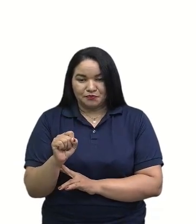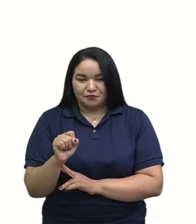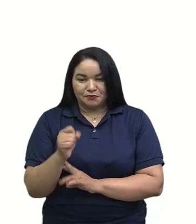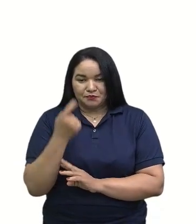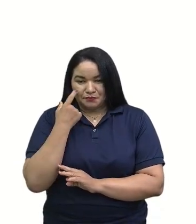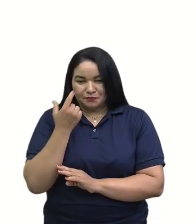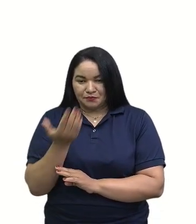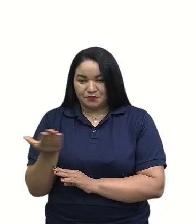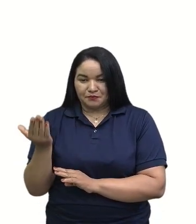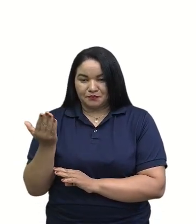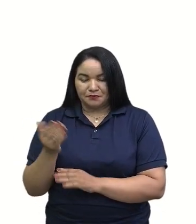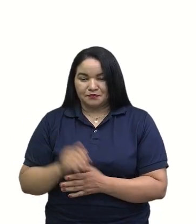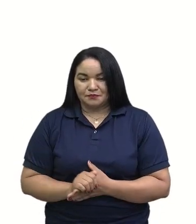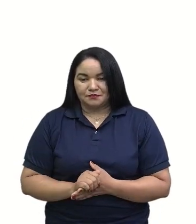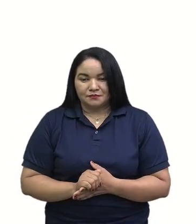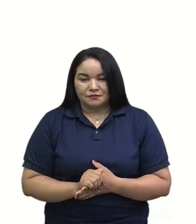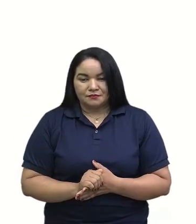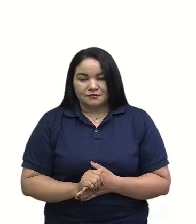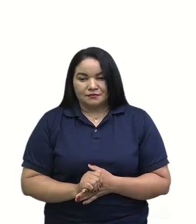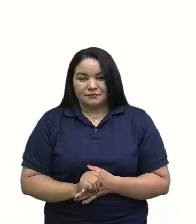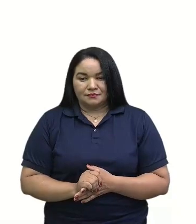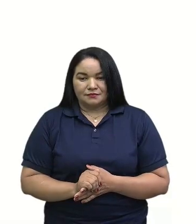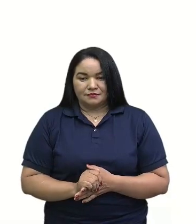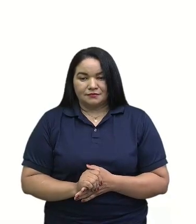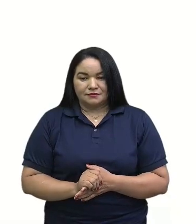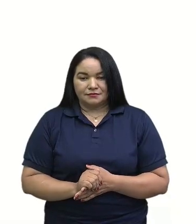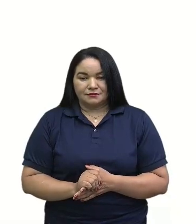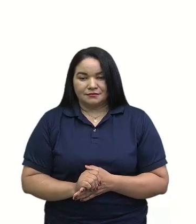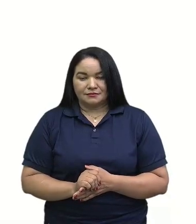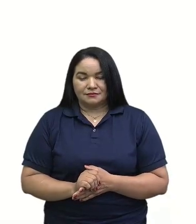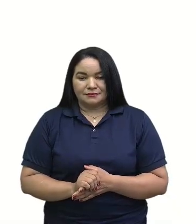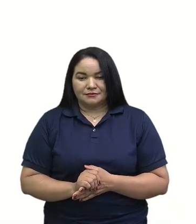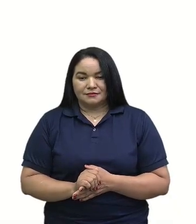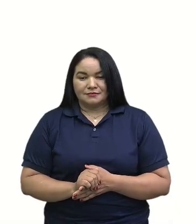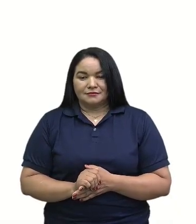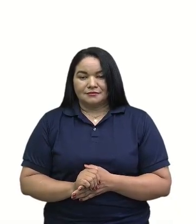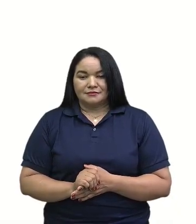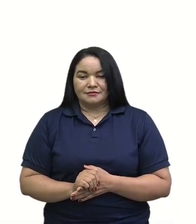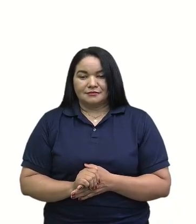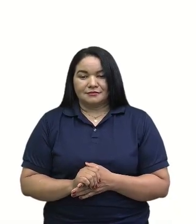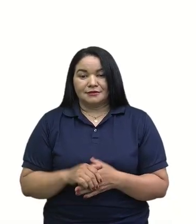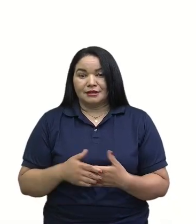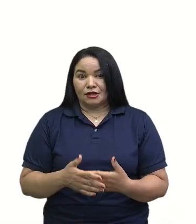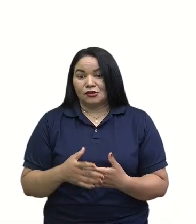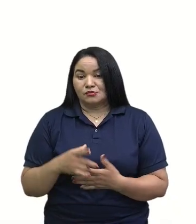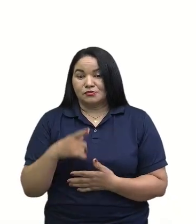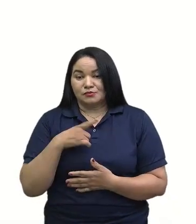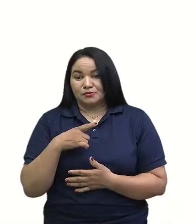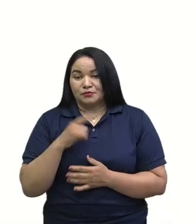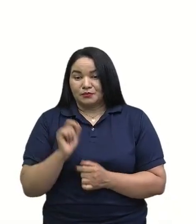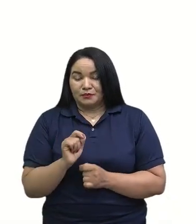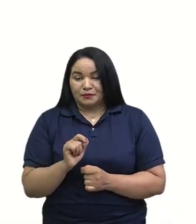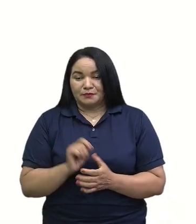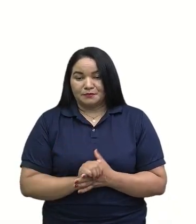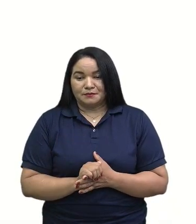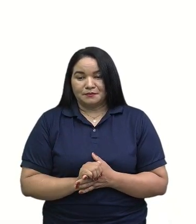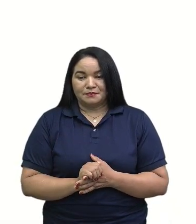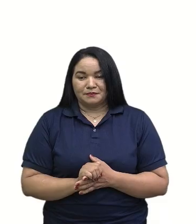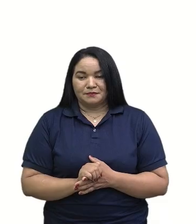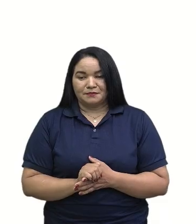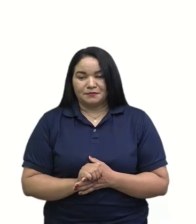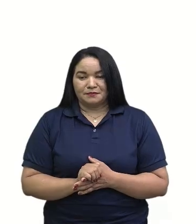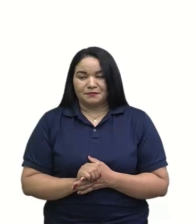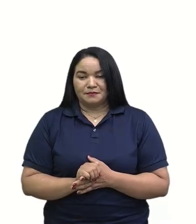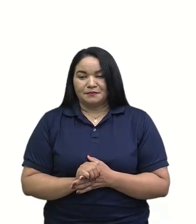18. Mais 24 menos 18, nós temos uma operação, né, onde nós temos o sinal, está bem aqui do lado, só para tu